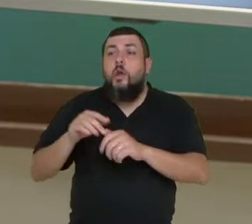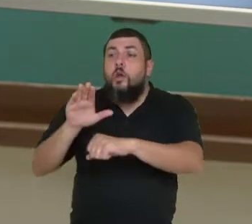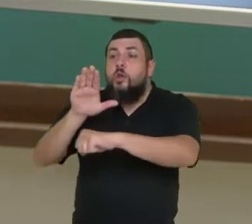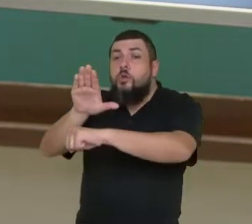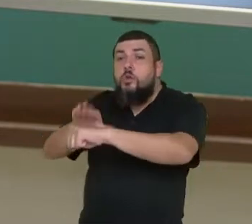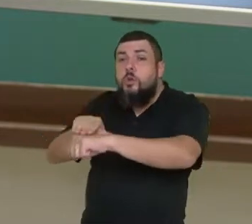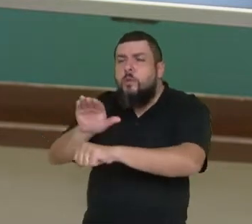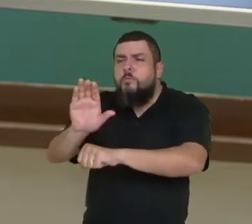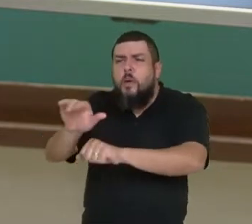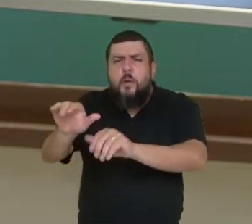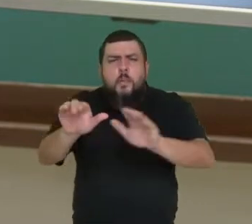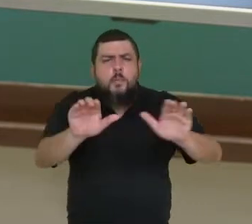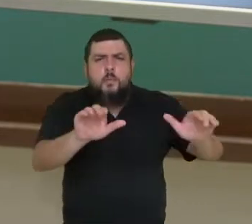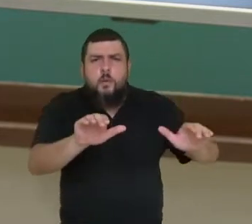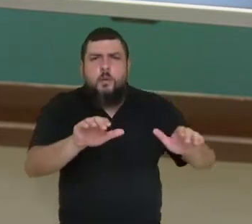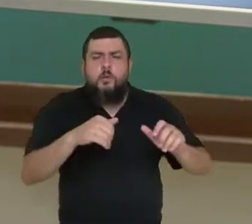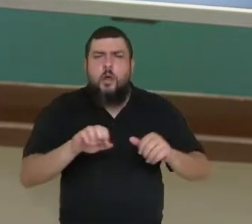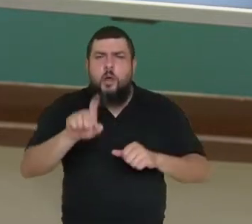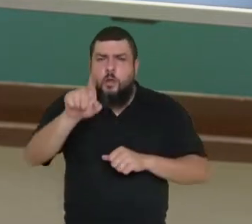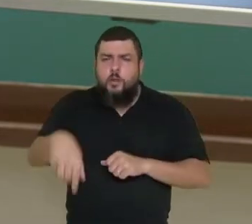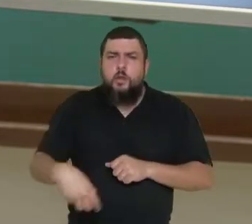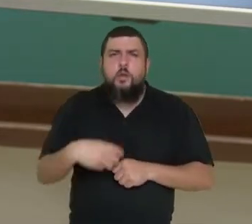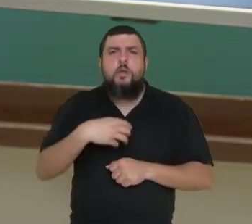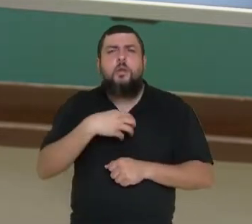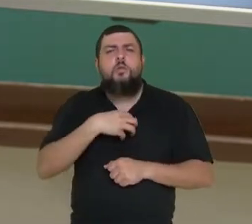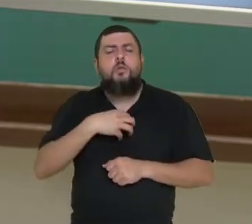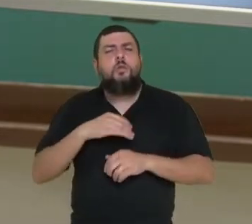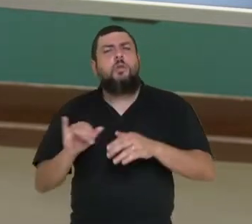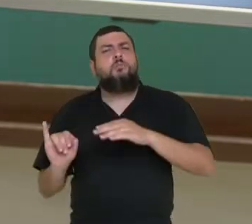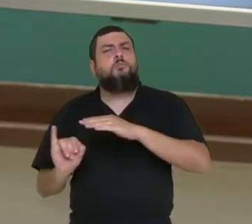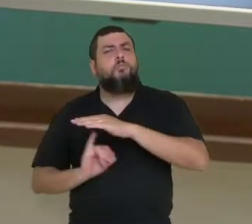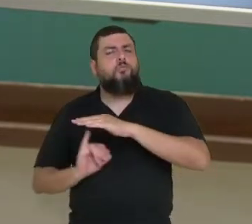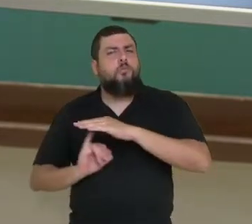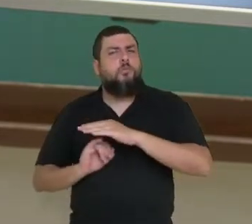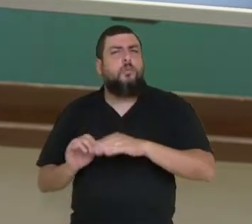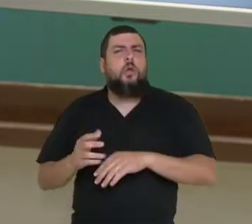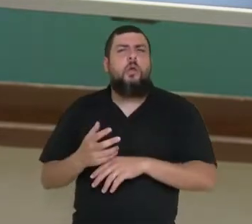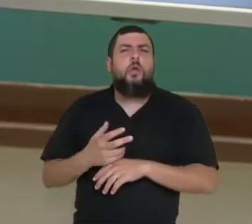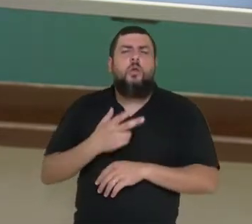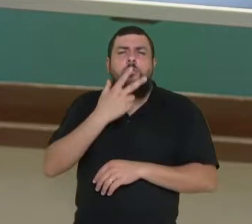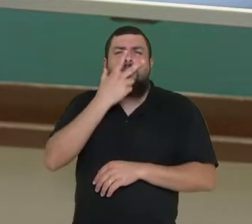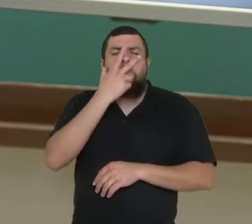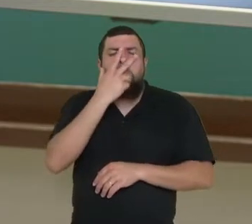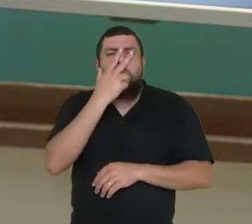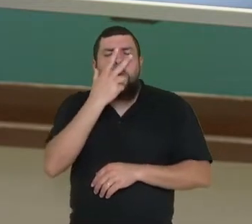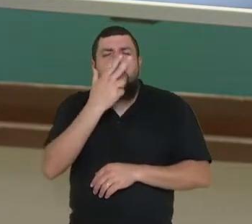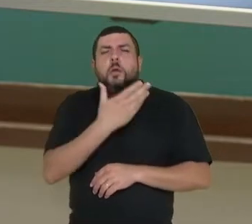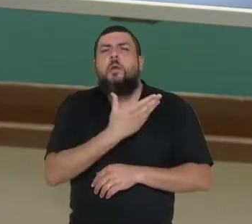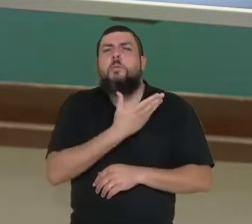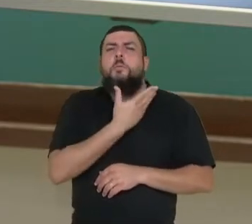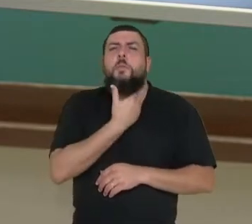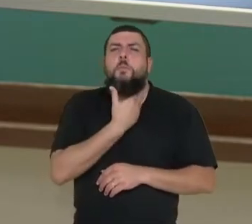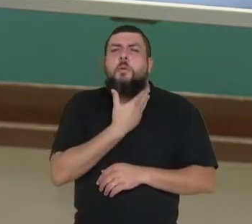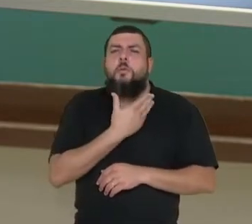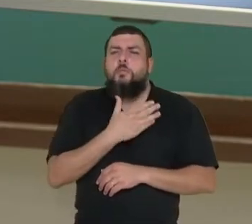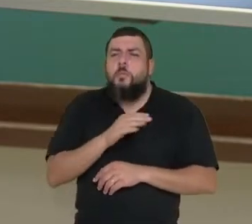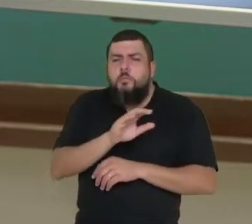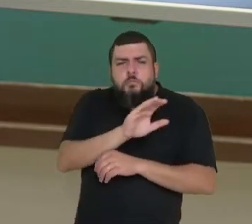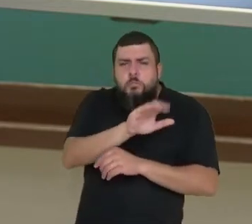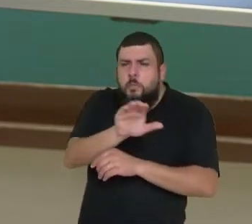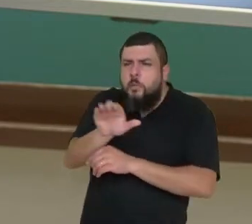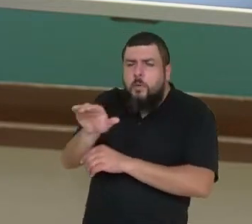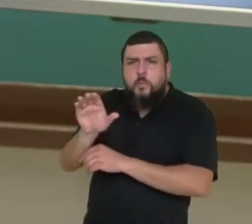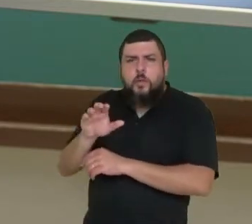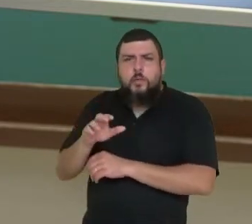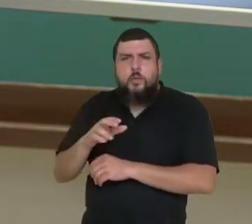chamar a atenção do leitor de uma forma bem informal, de uma forma bem coloquial, para puxar o assunto, como se fosse